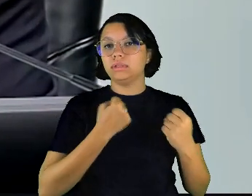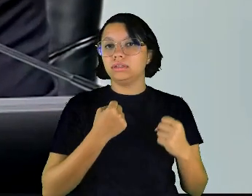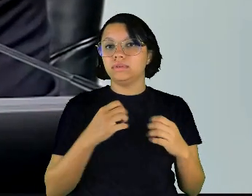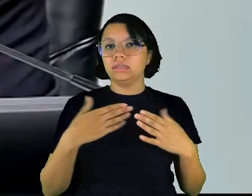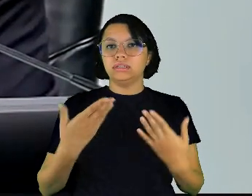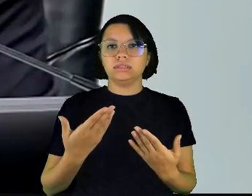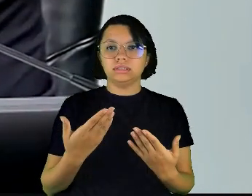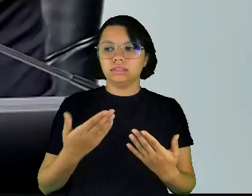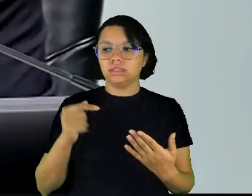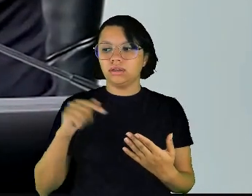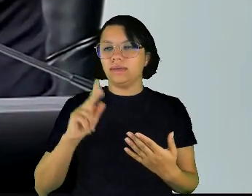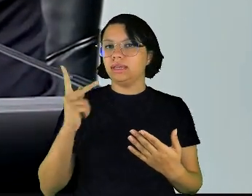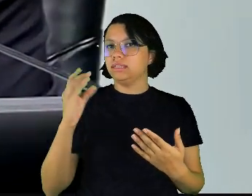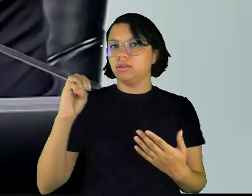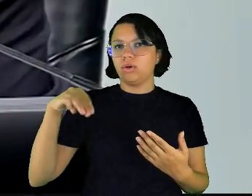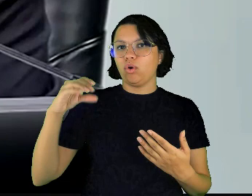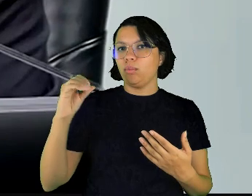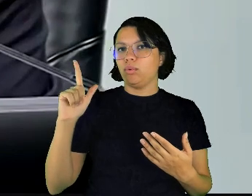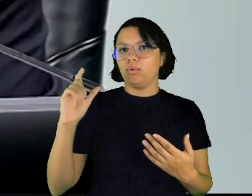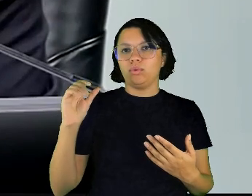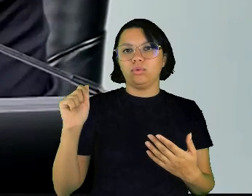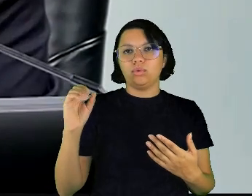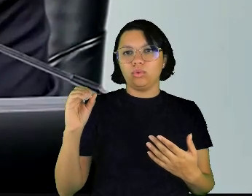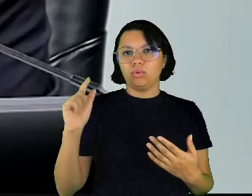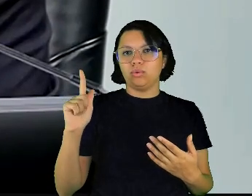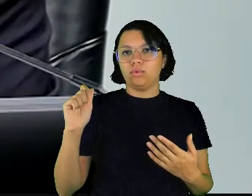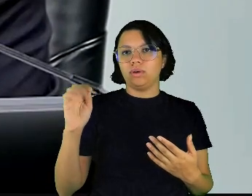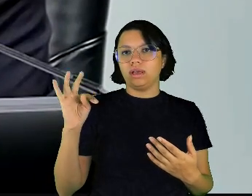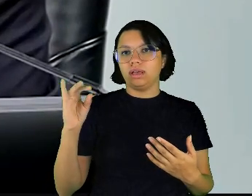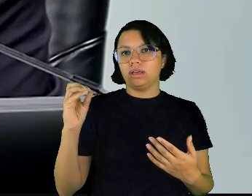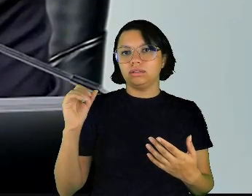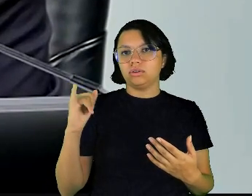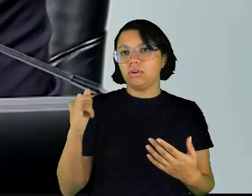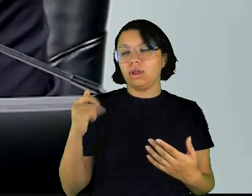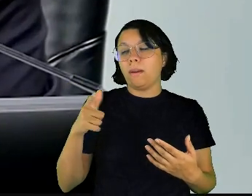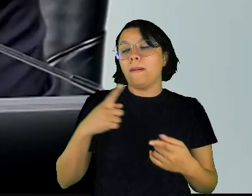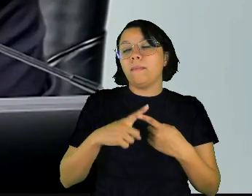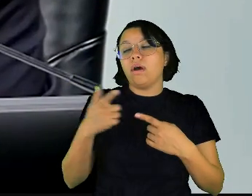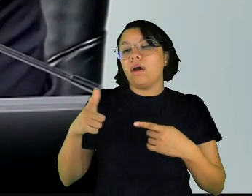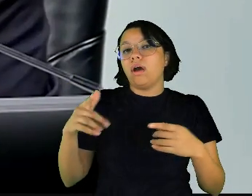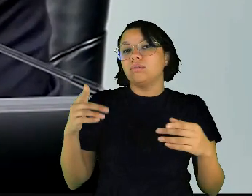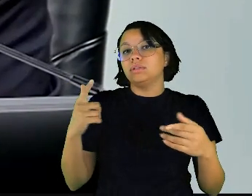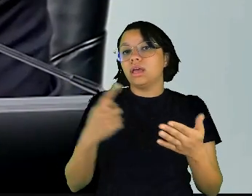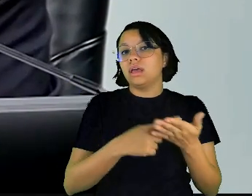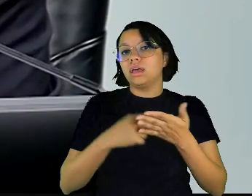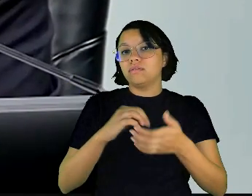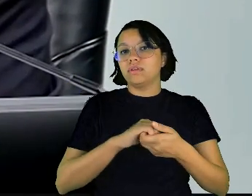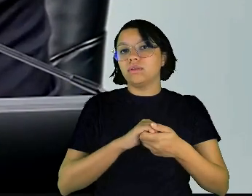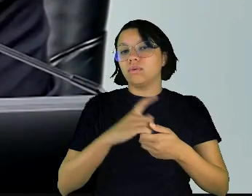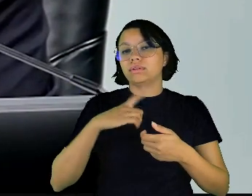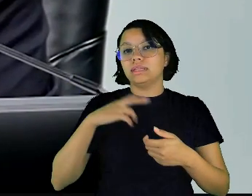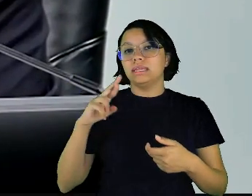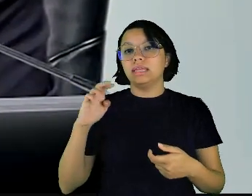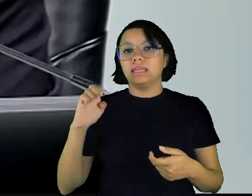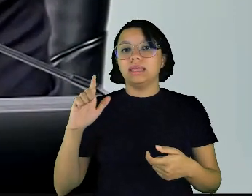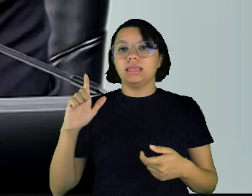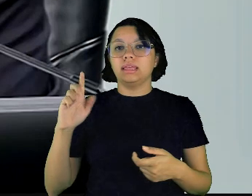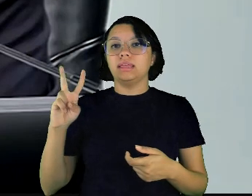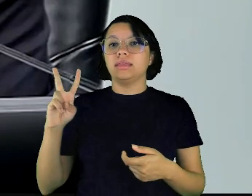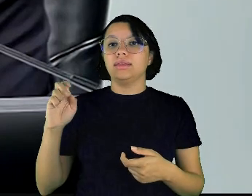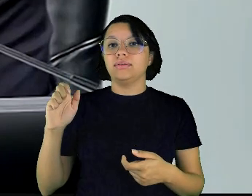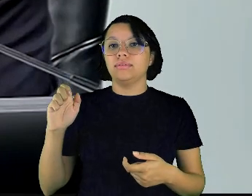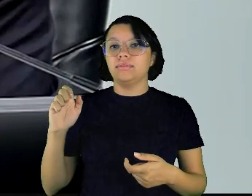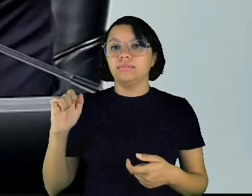daqui não é homologatória, né? Então, não foi homologada aqui, não teve acordo, né? O que nós tivemos aqui foi revelia, houve a condenação à